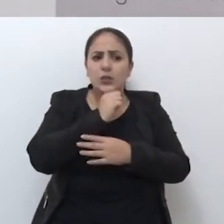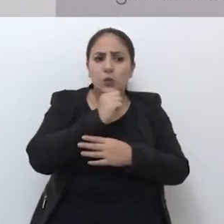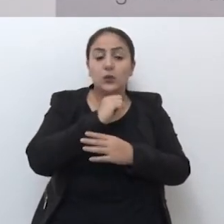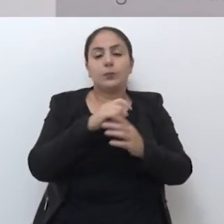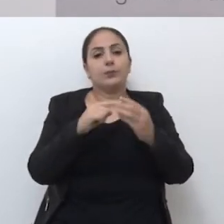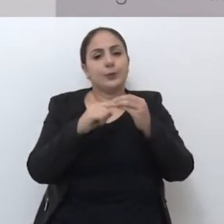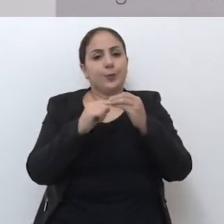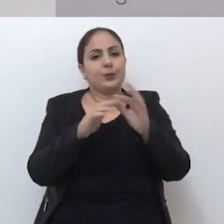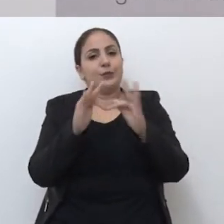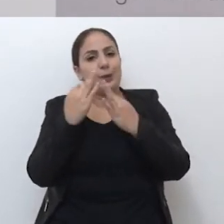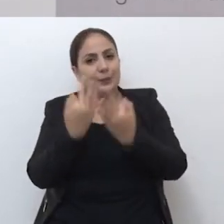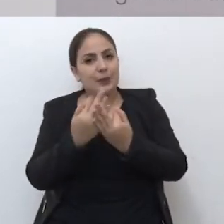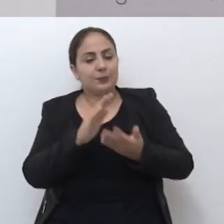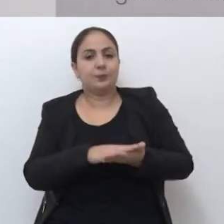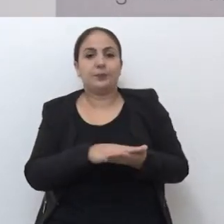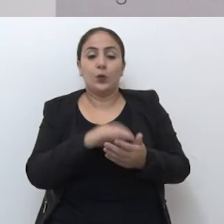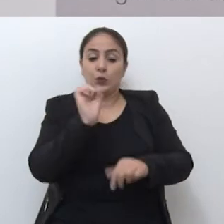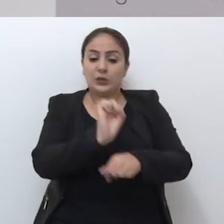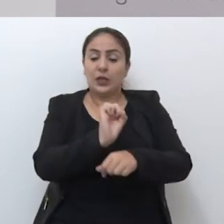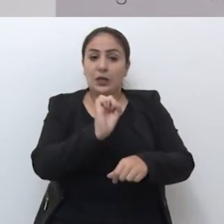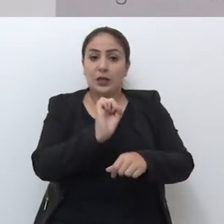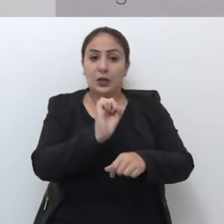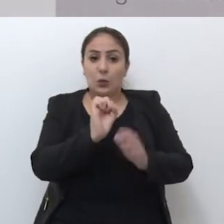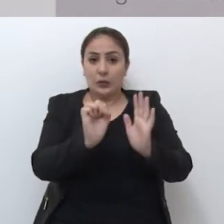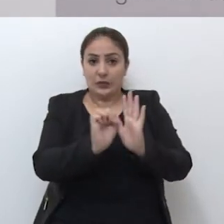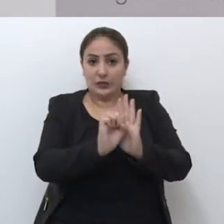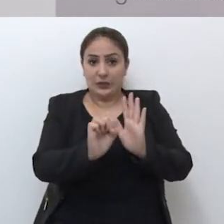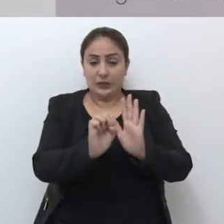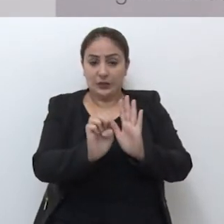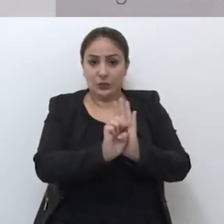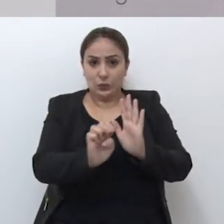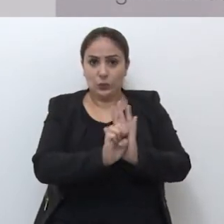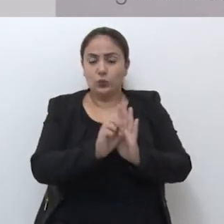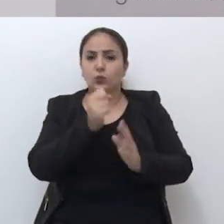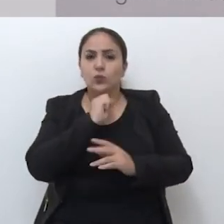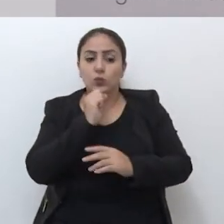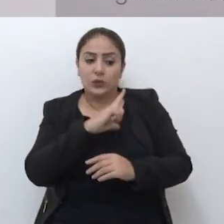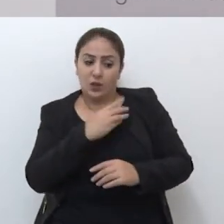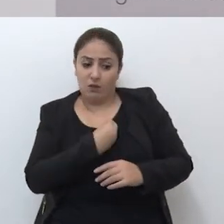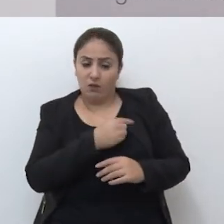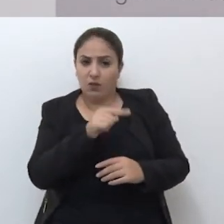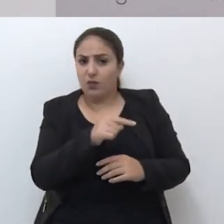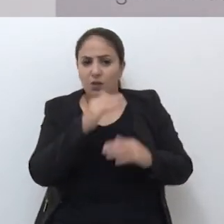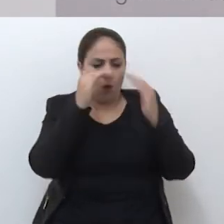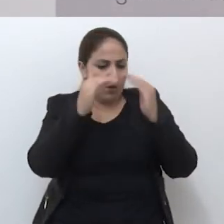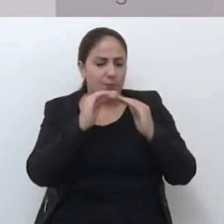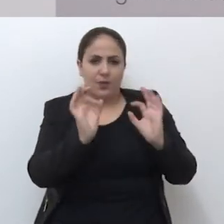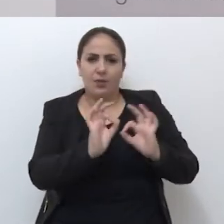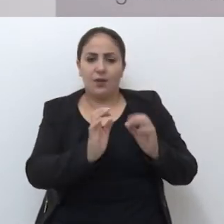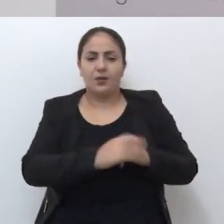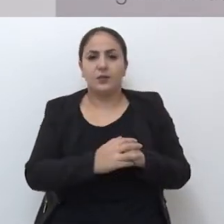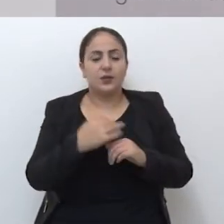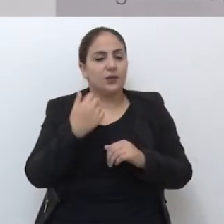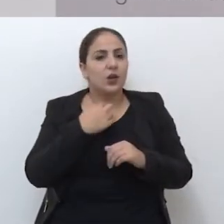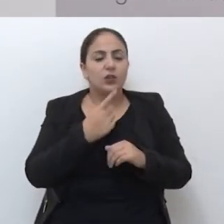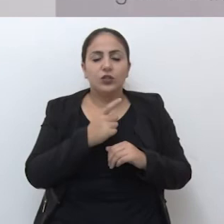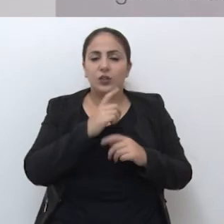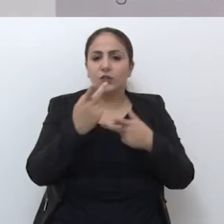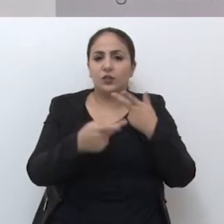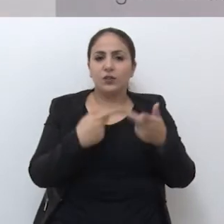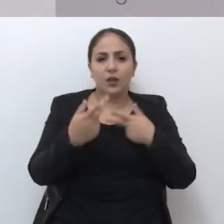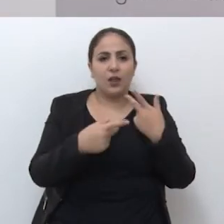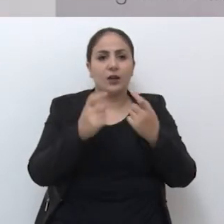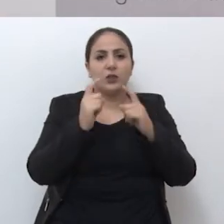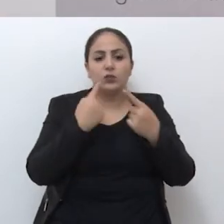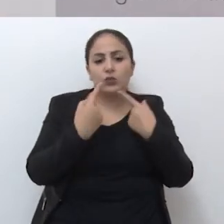por familiares. O Estatuto do Idoso está aí sendo desrespeitado diariamente. O que não dá para ser feito com o diálogo, com a conversa,